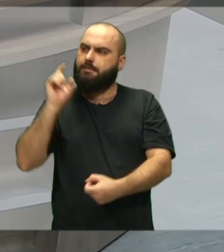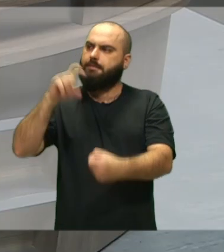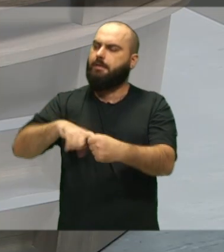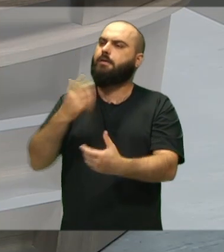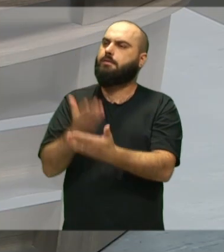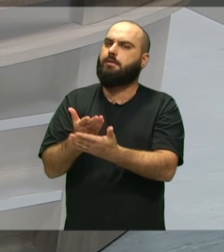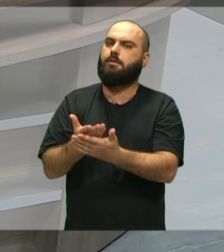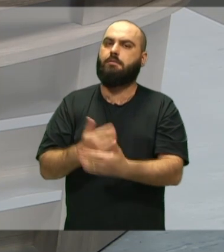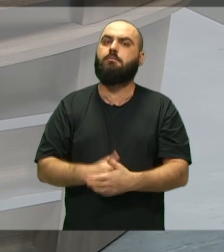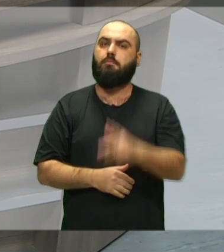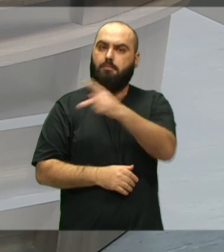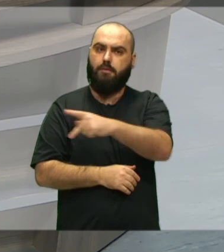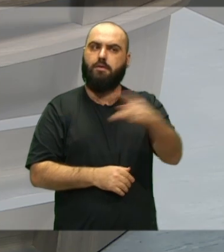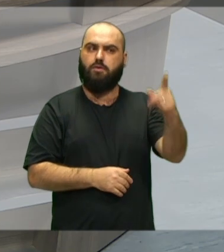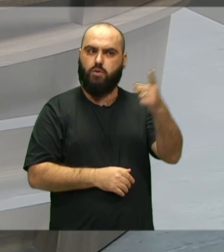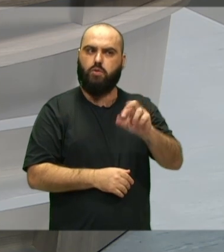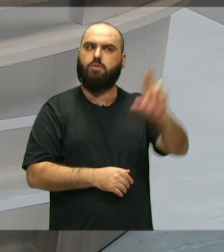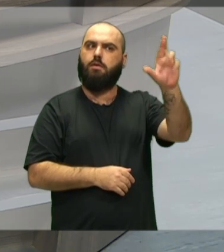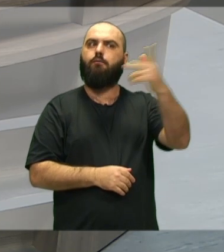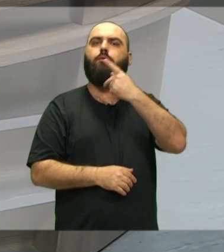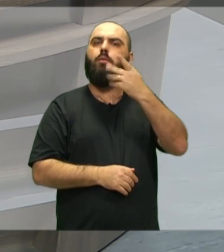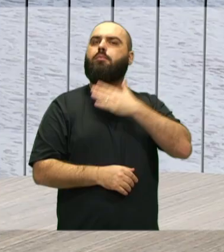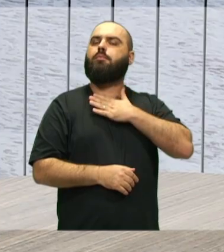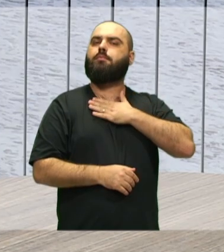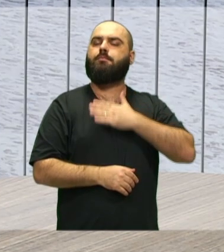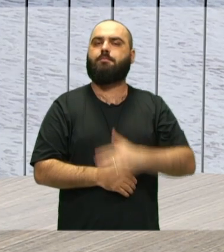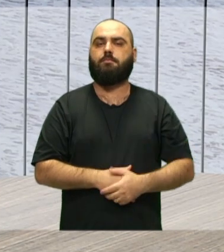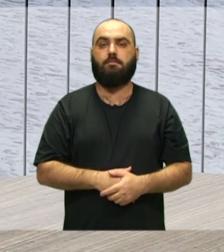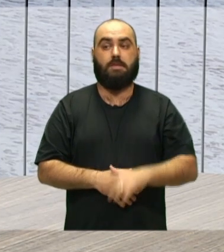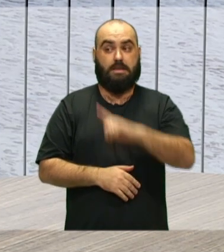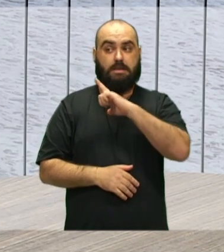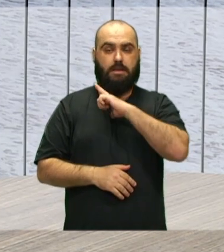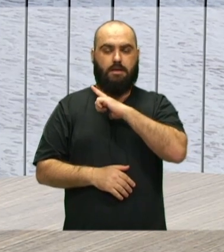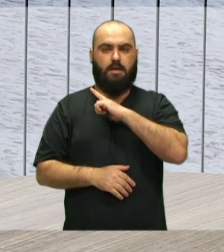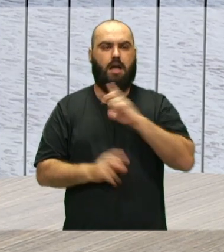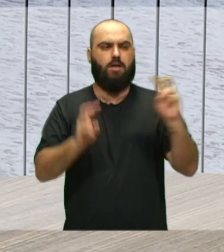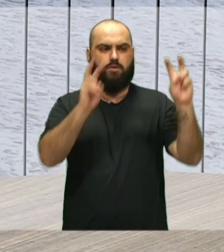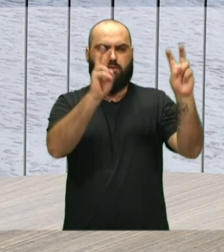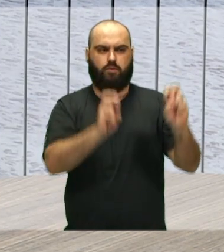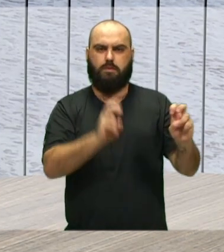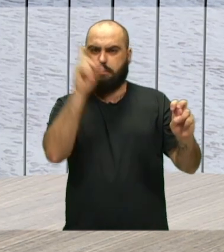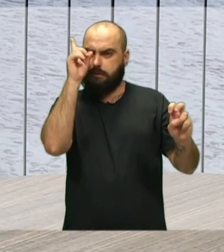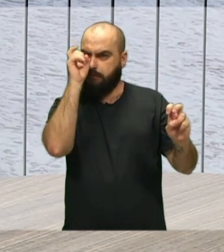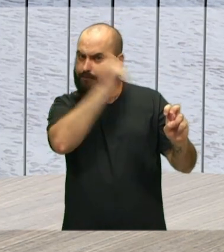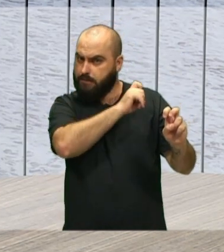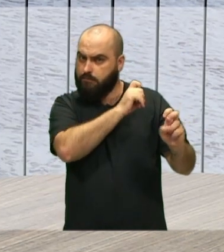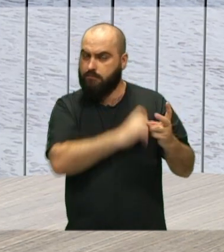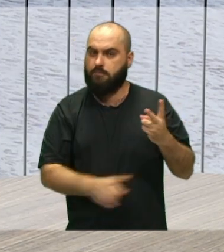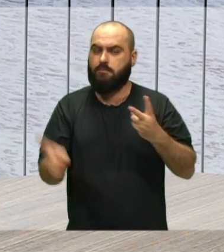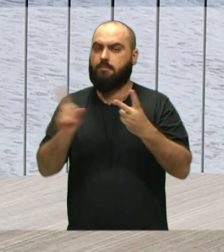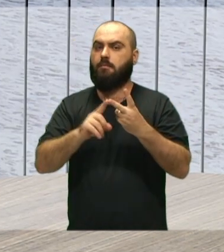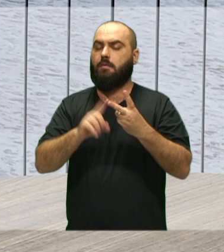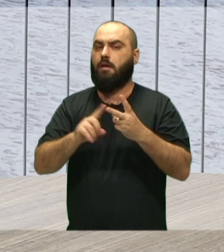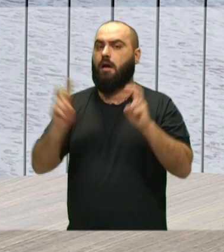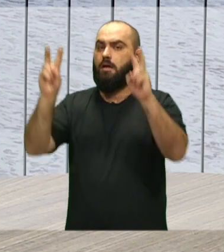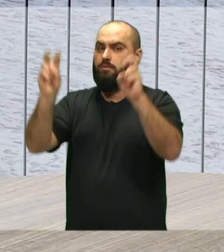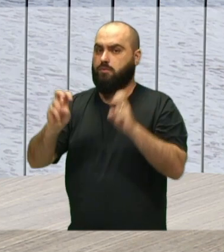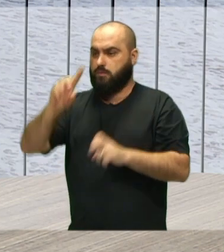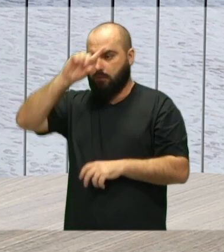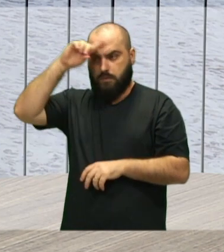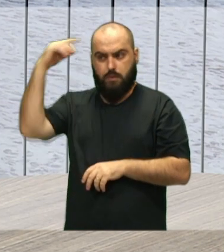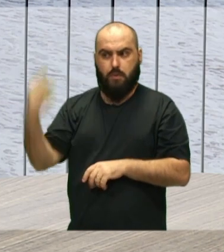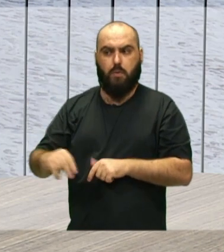professor de doutorado falou para mim, existem questões que são complexas, existem questões que são